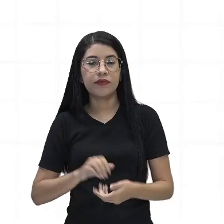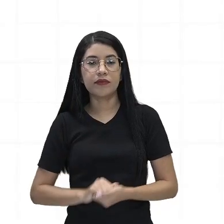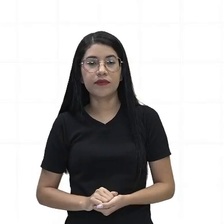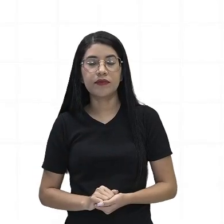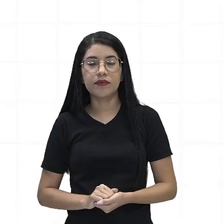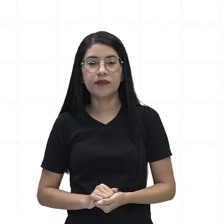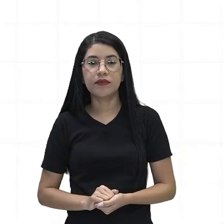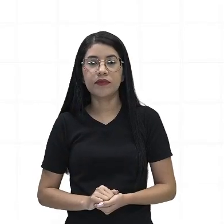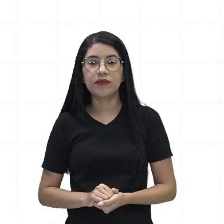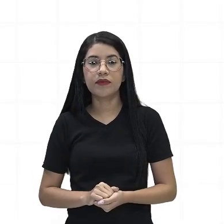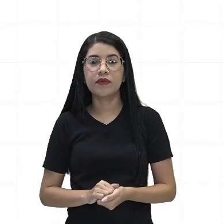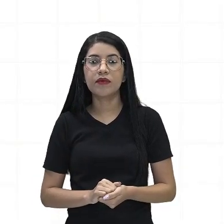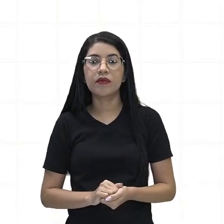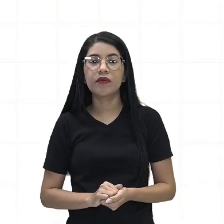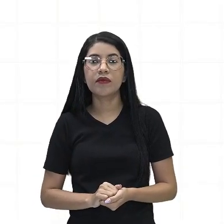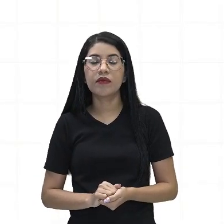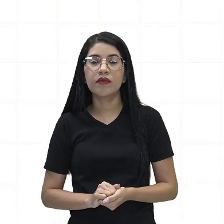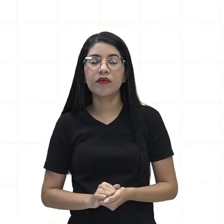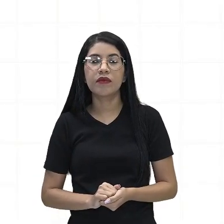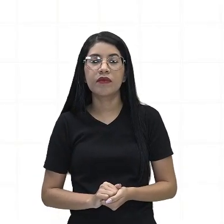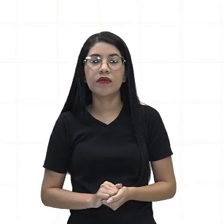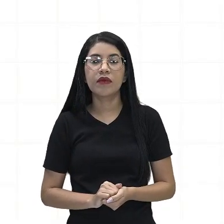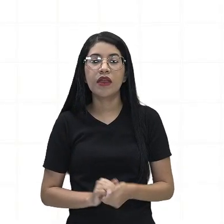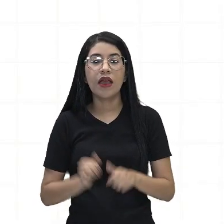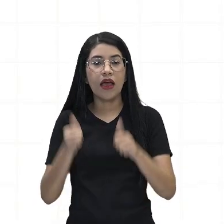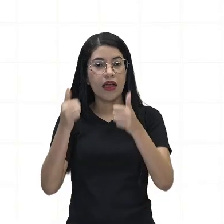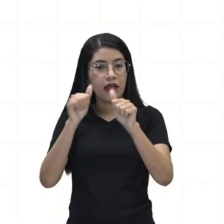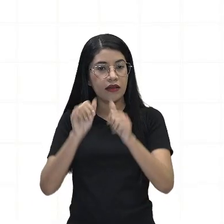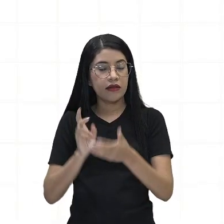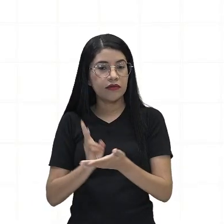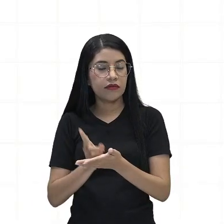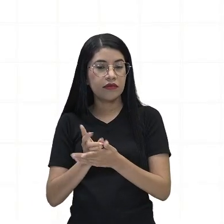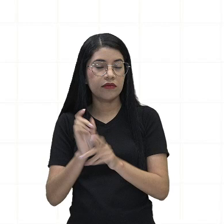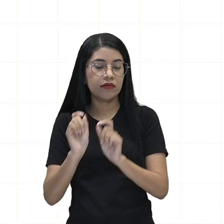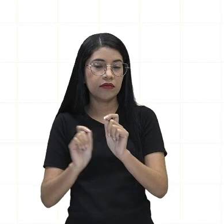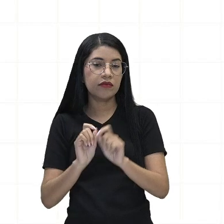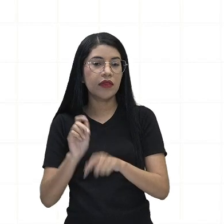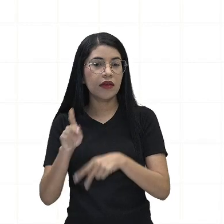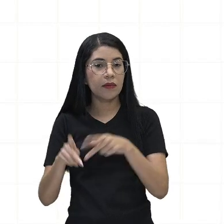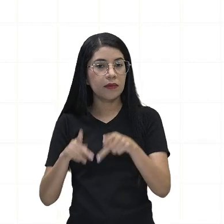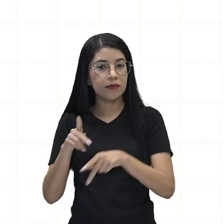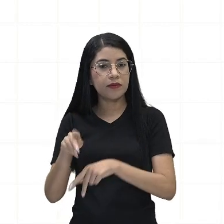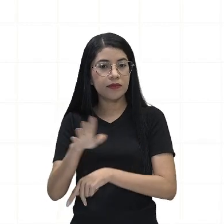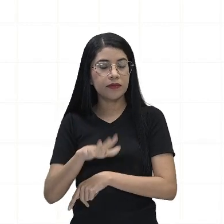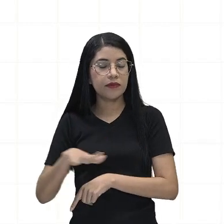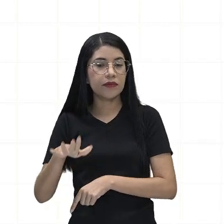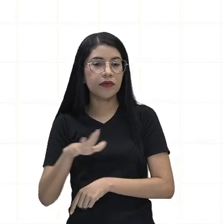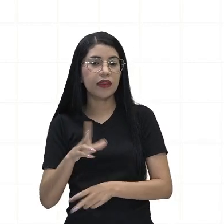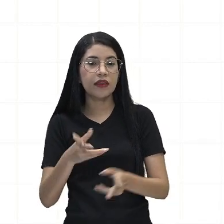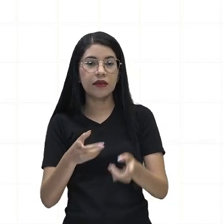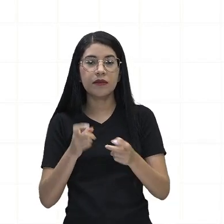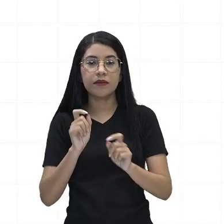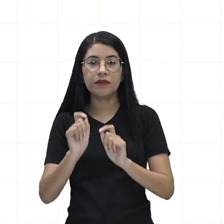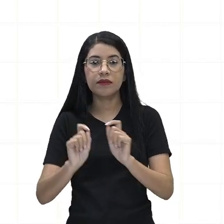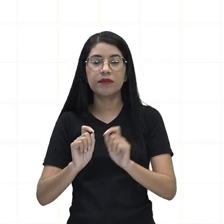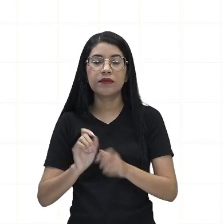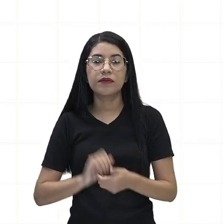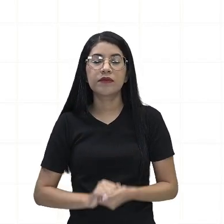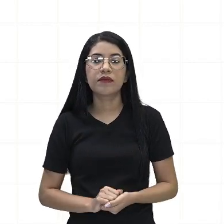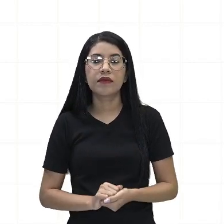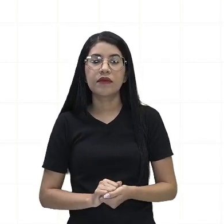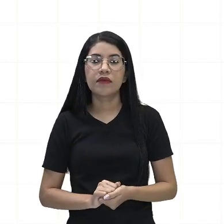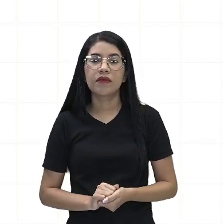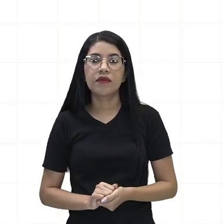vamos verificar aí, nessa análise, né, da população, a gente verifica que, além